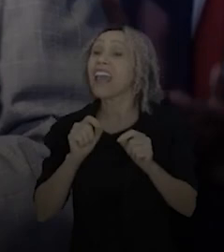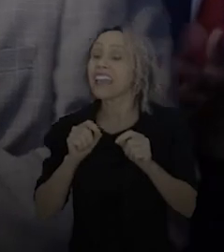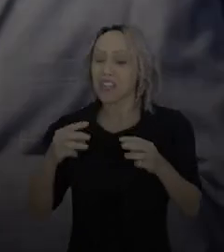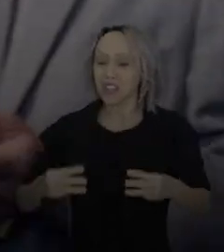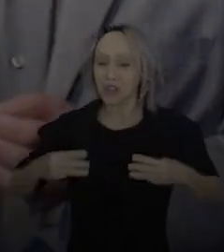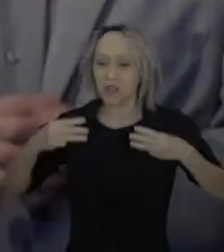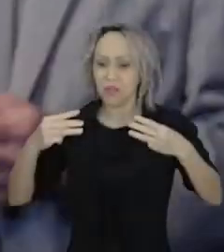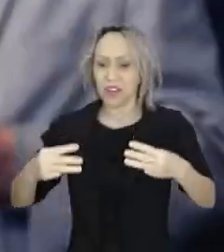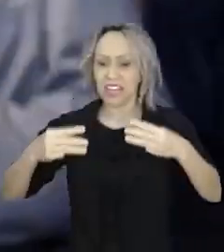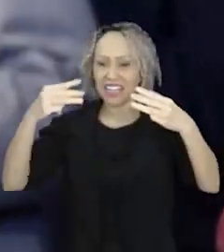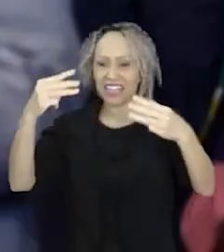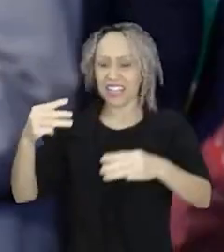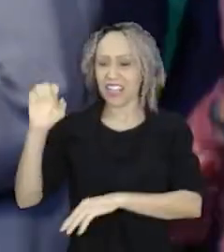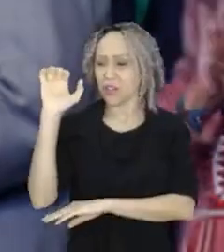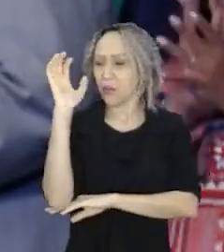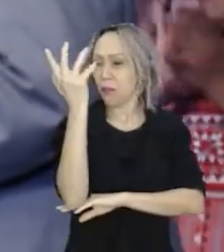Silva.